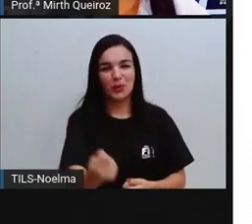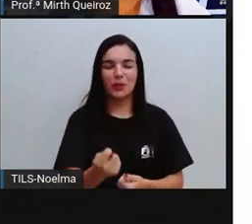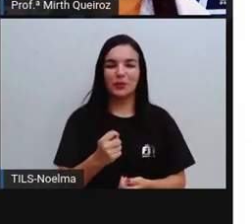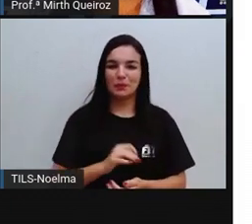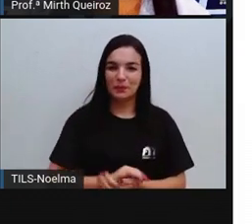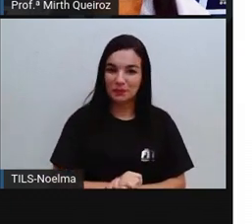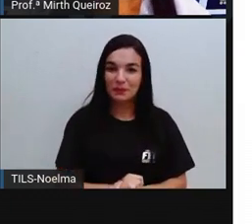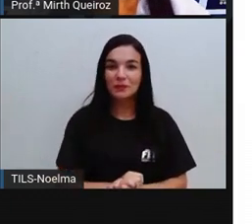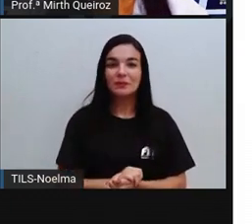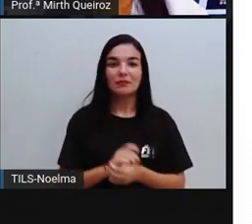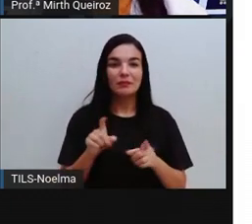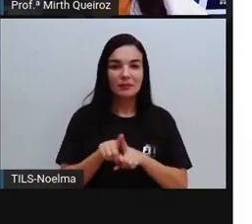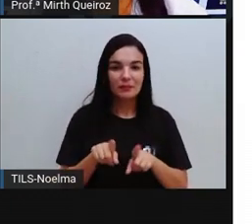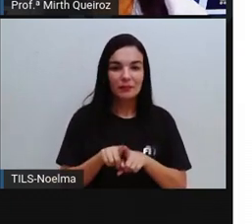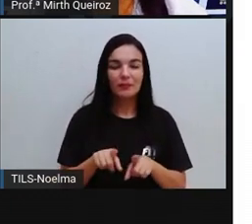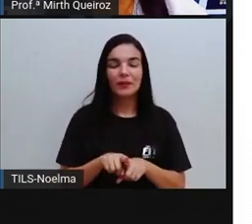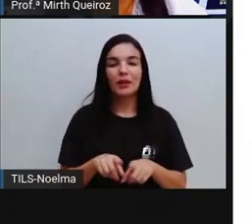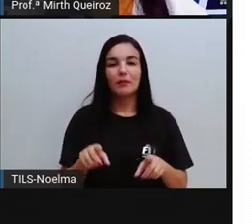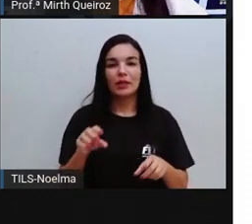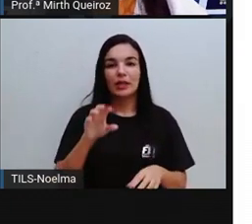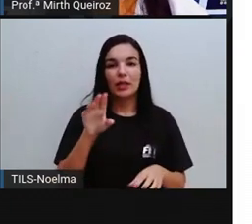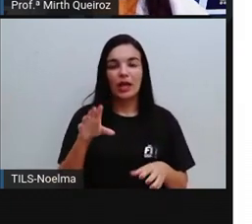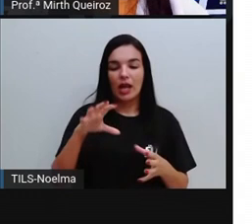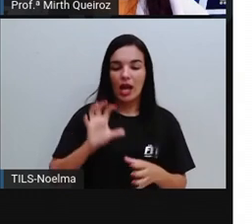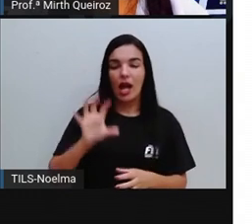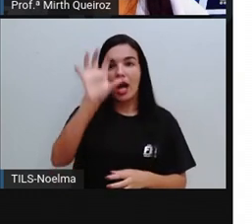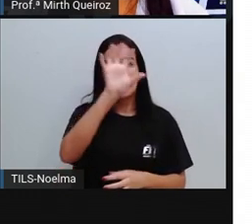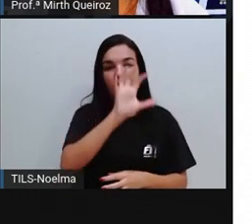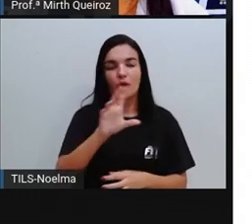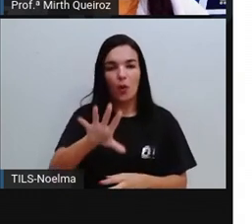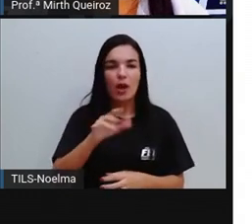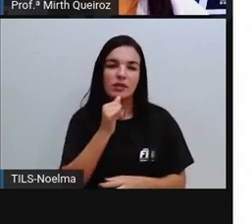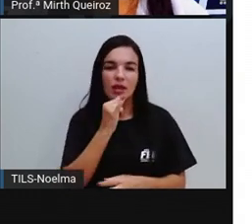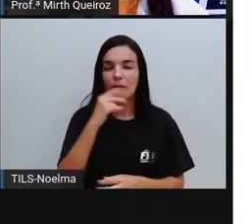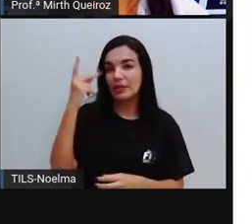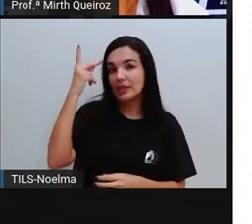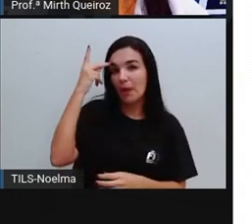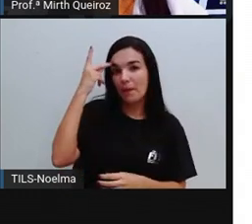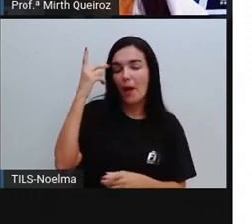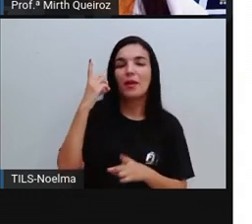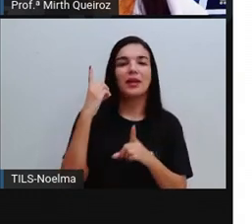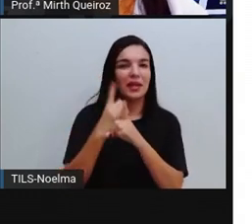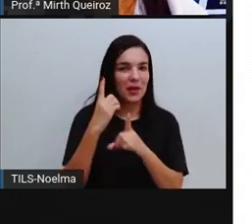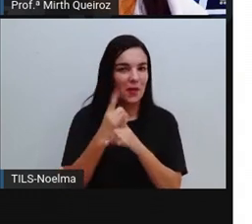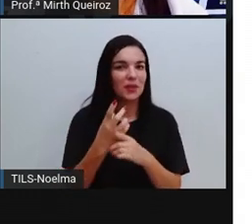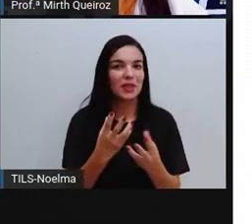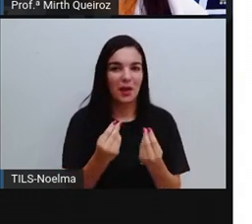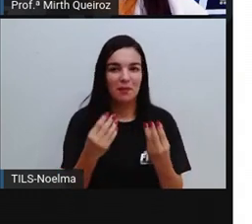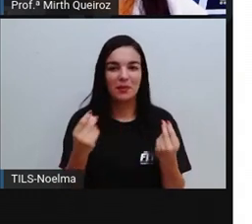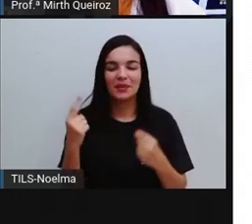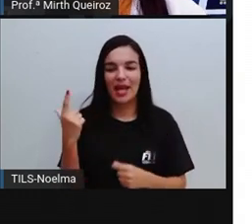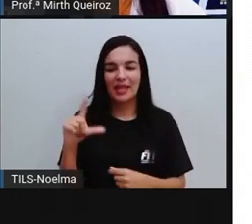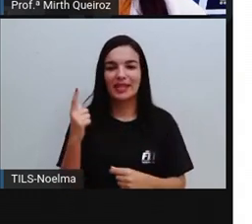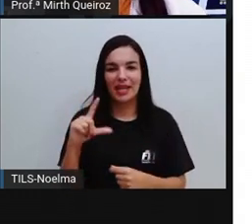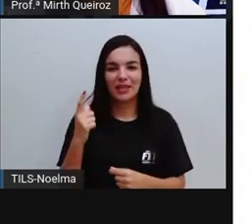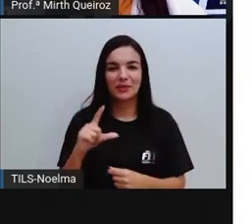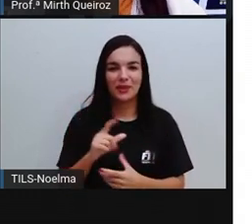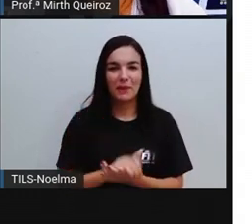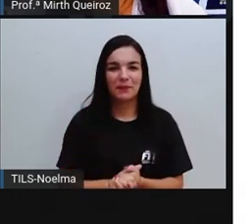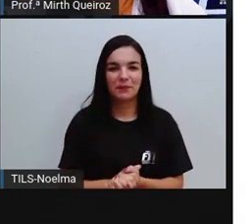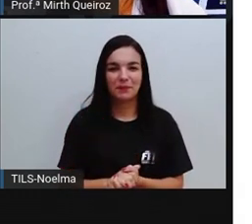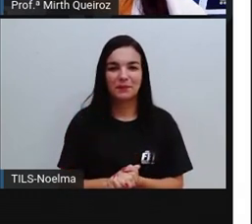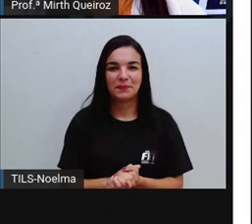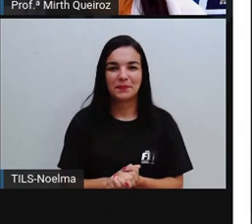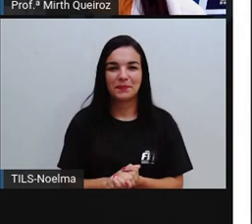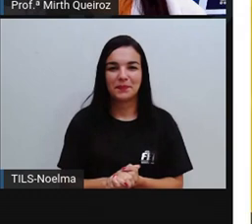né? Inclusive na região Sudeste, por exemplo, em São Paulo, a gente encontra muito a literatura de cordel.